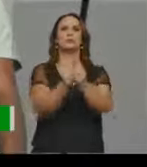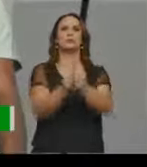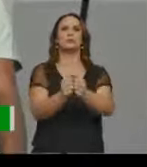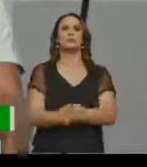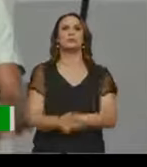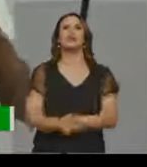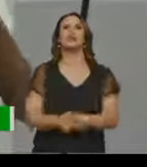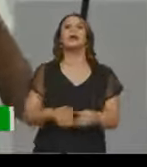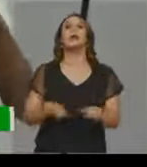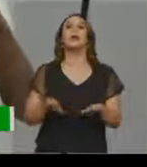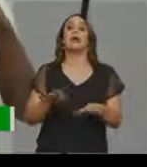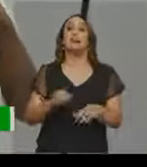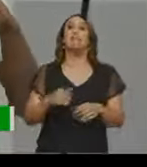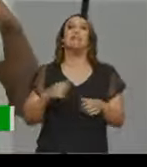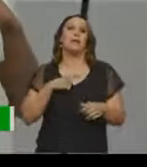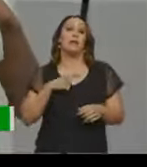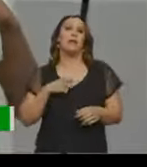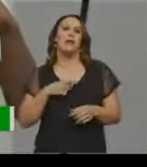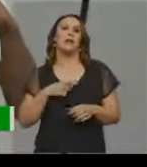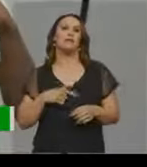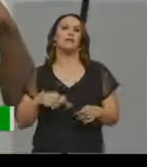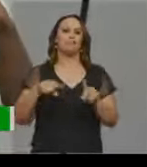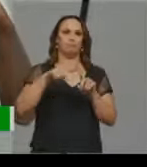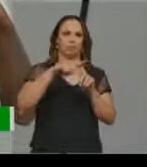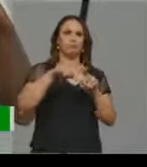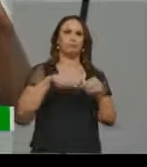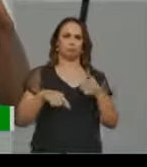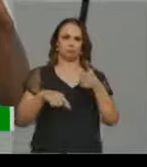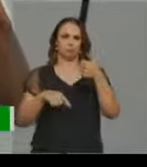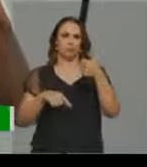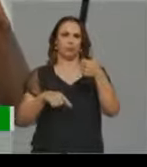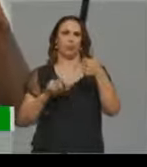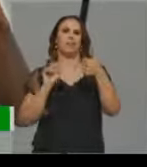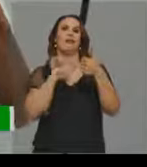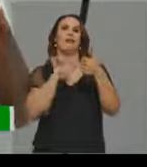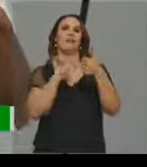essas vantagens, a vantagem de aumentar a